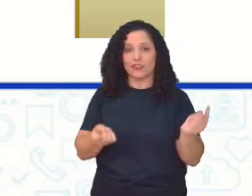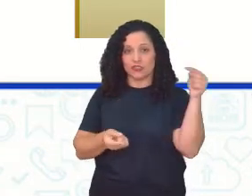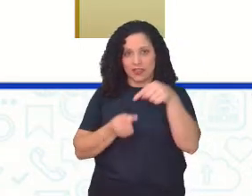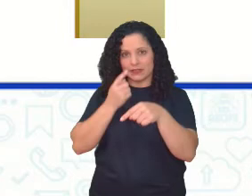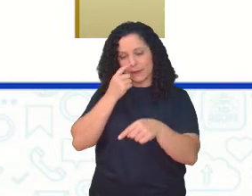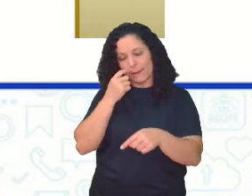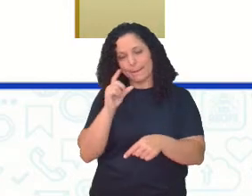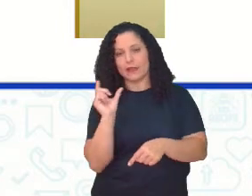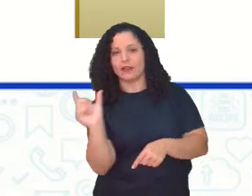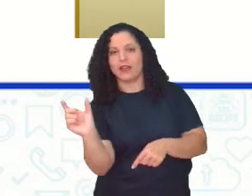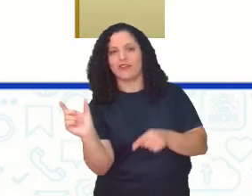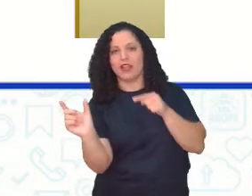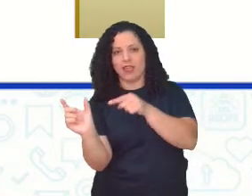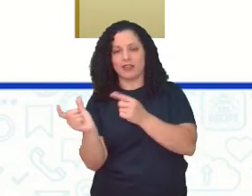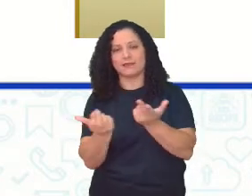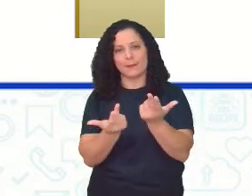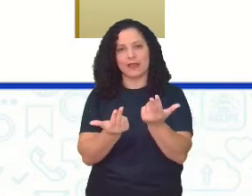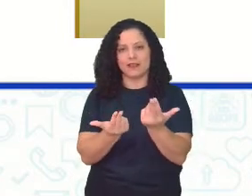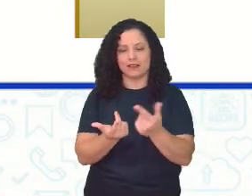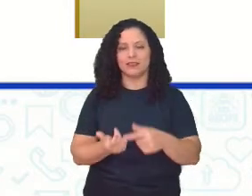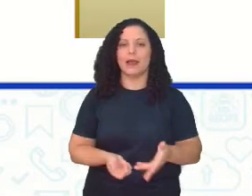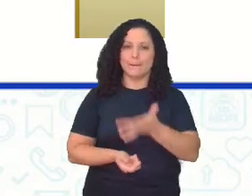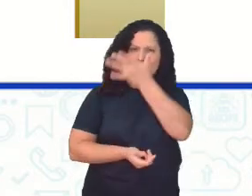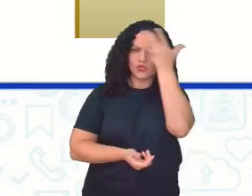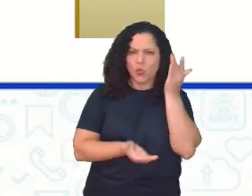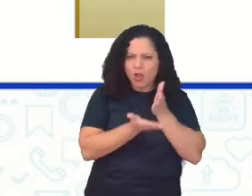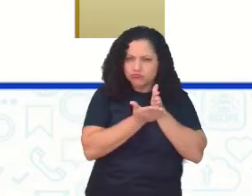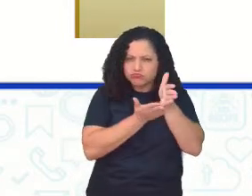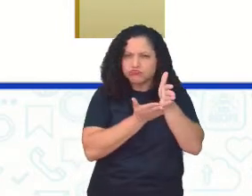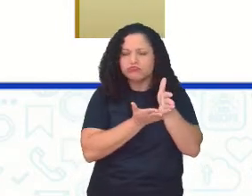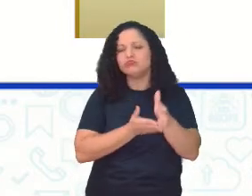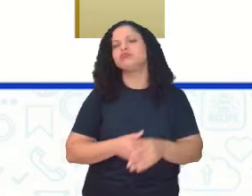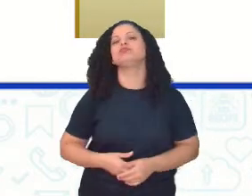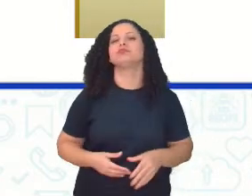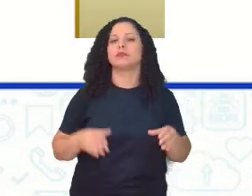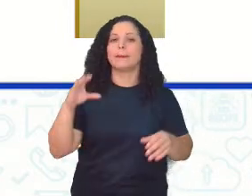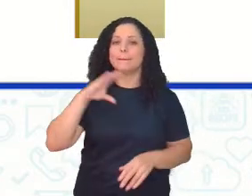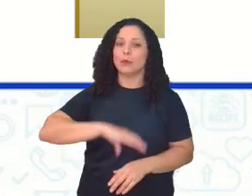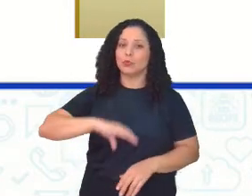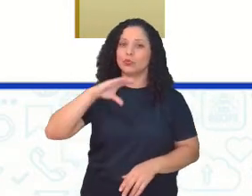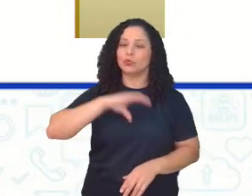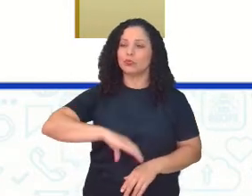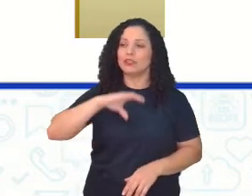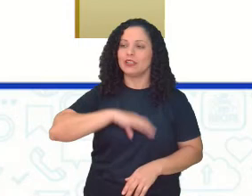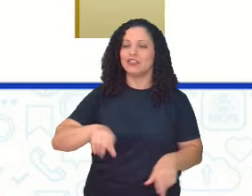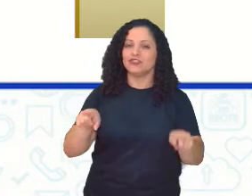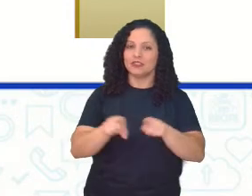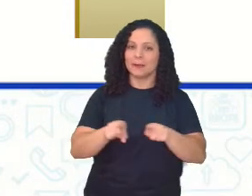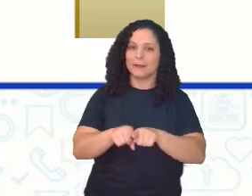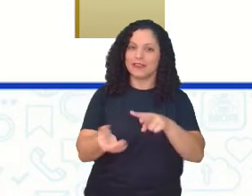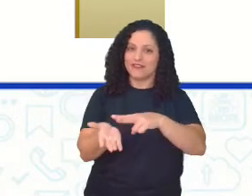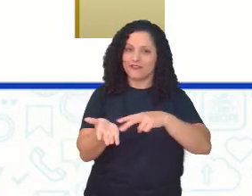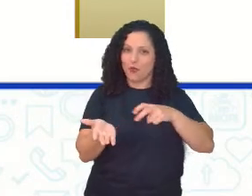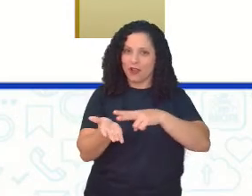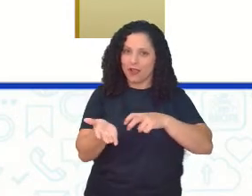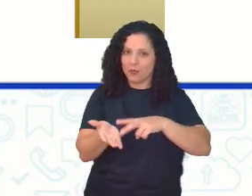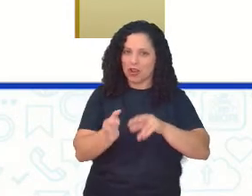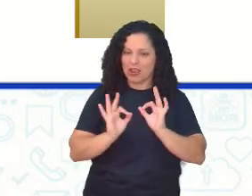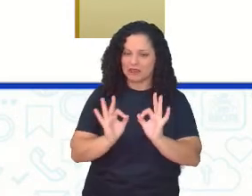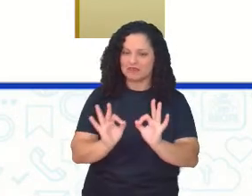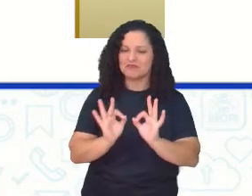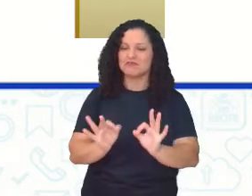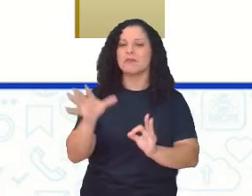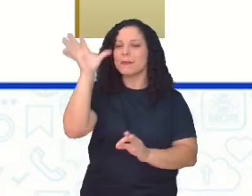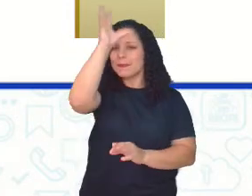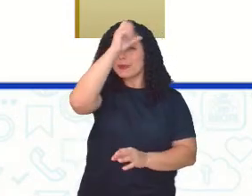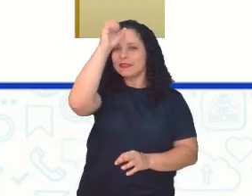da palavra honesto. Então, a aula de língua portuguesa também serve para enriquecimento do vocabulário, não é, professora?